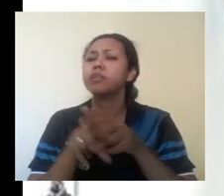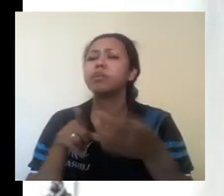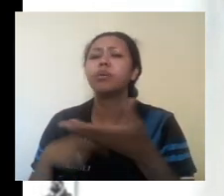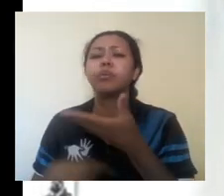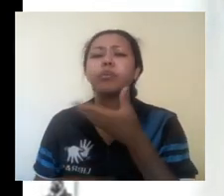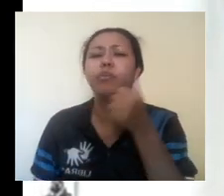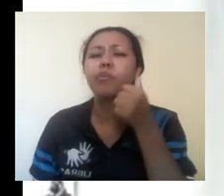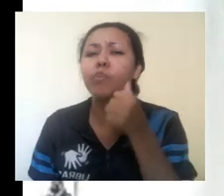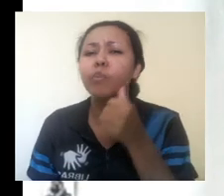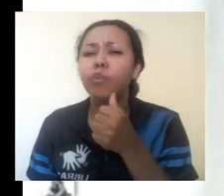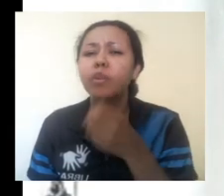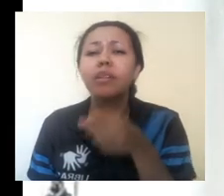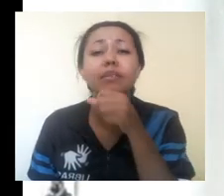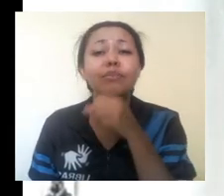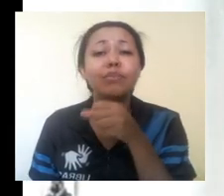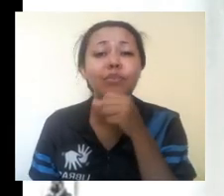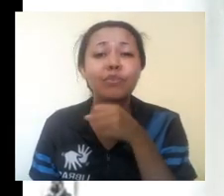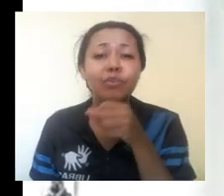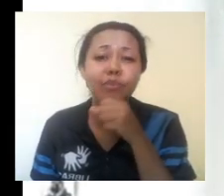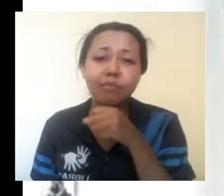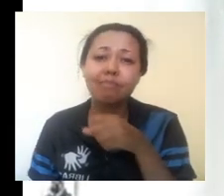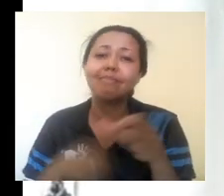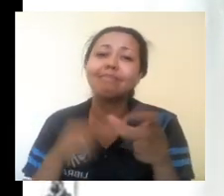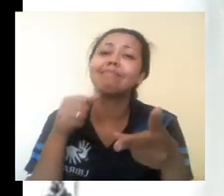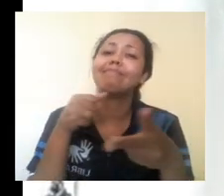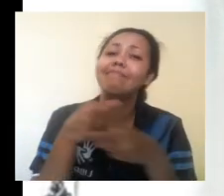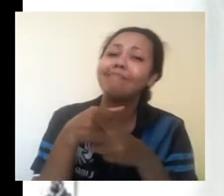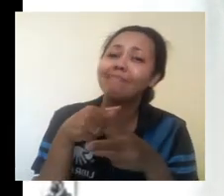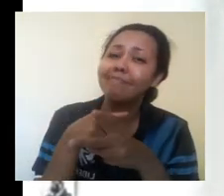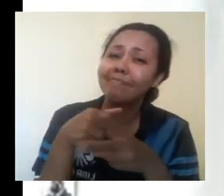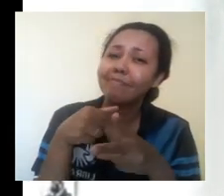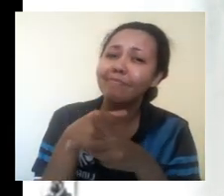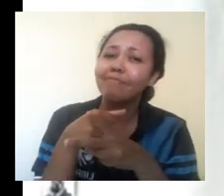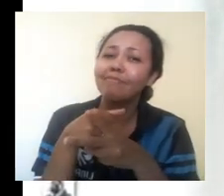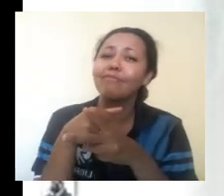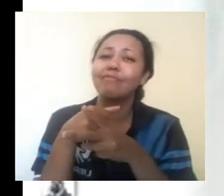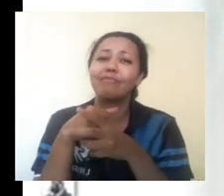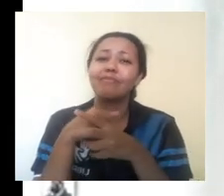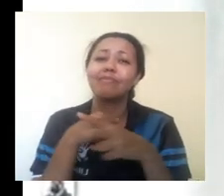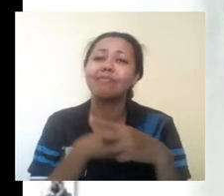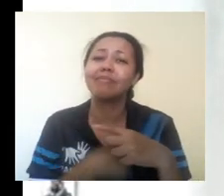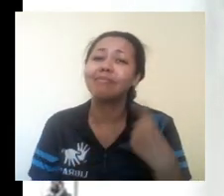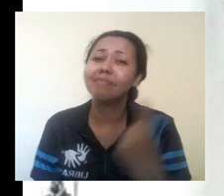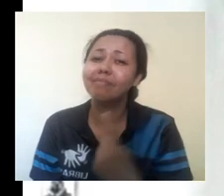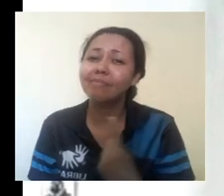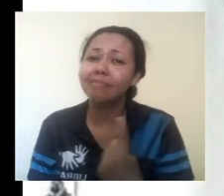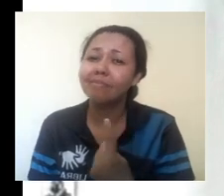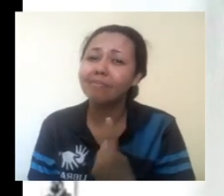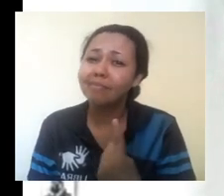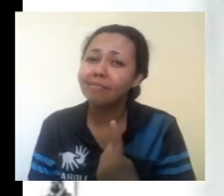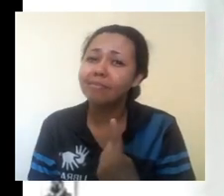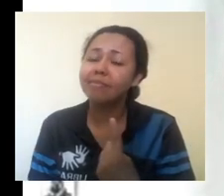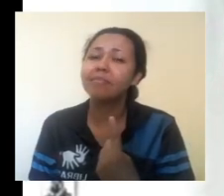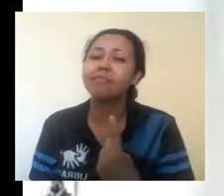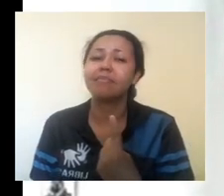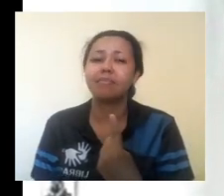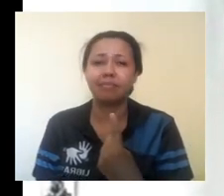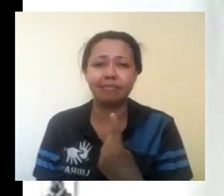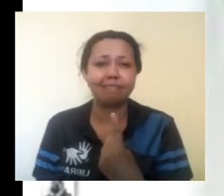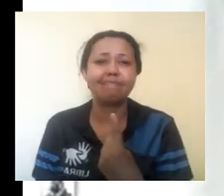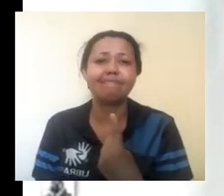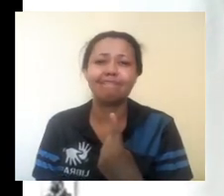vida diferente, muitas vezes com a viuvez, ou muitas vezes com o abandono da família, porque a gente conhece muitos idosos que a família